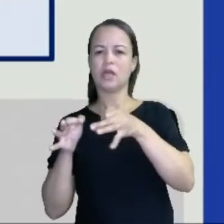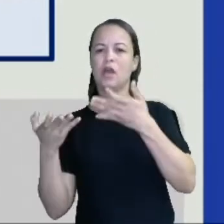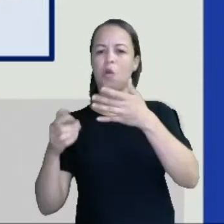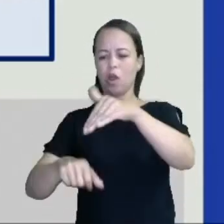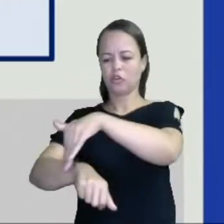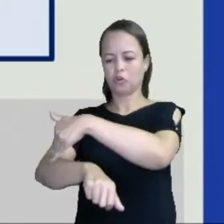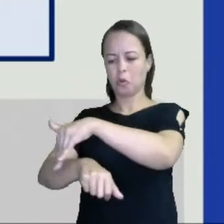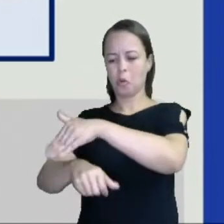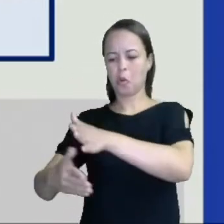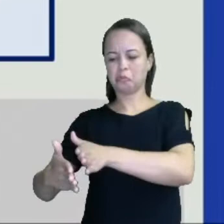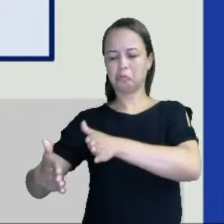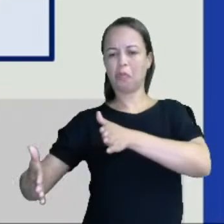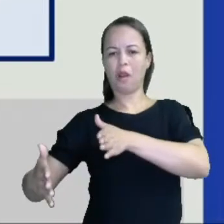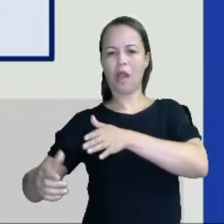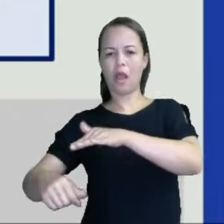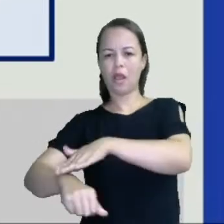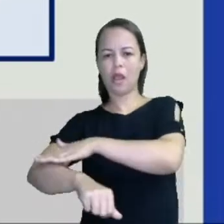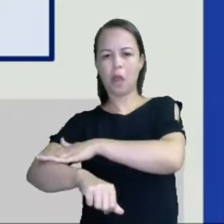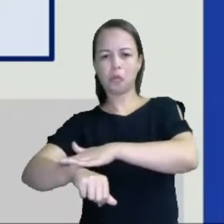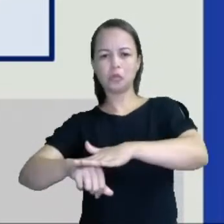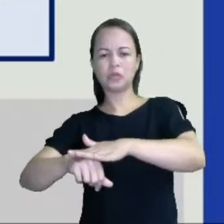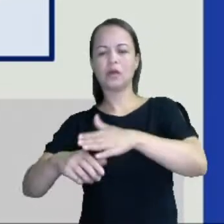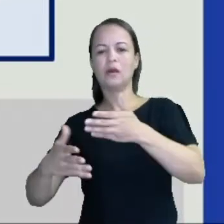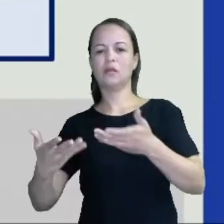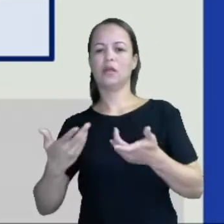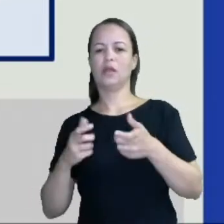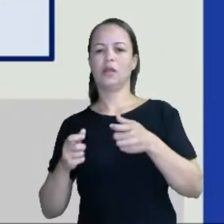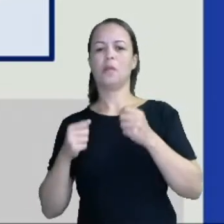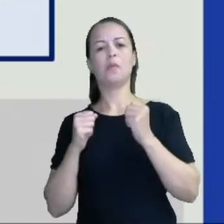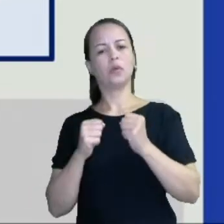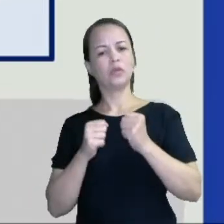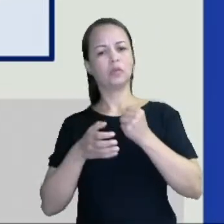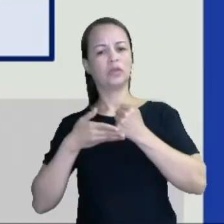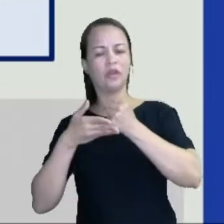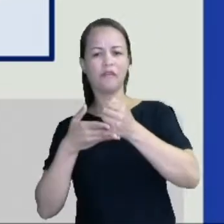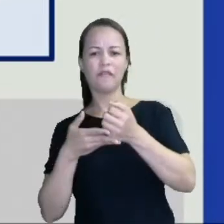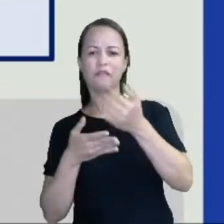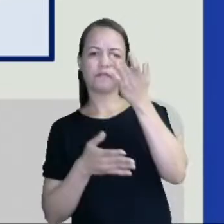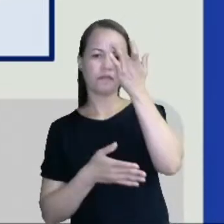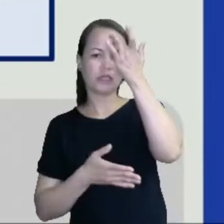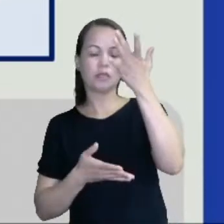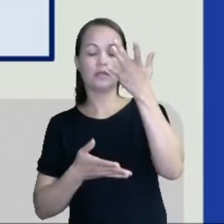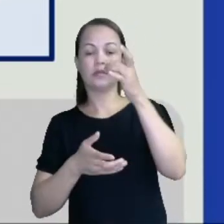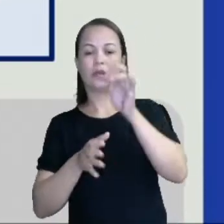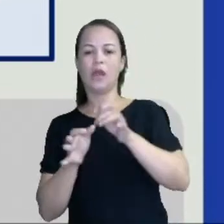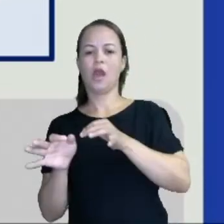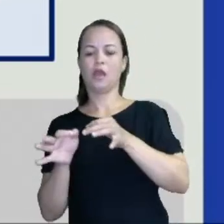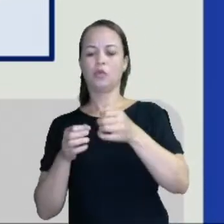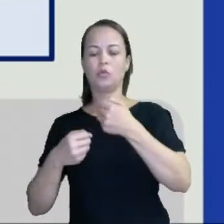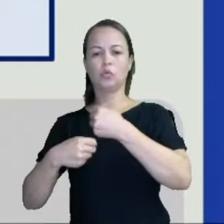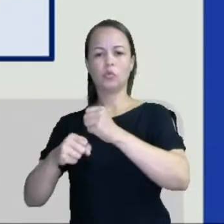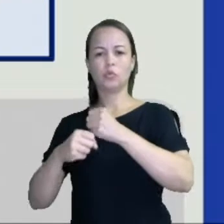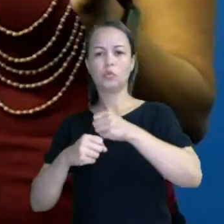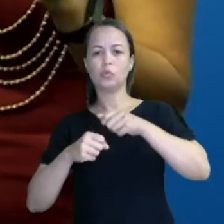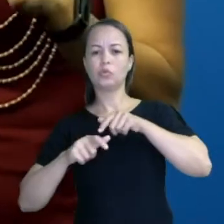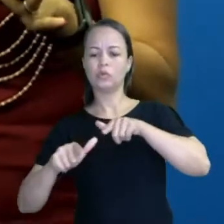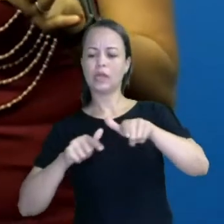e calçadas podem facilitar até mesmo o serviço de limpeza urbana. Então a gente percebeu que na imagem